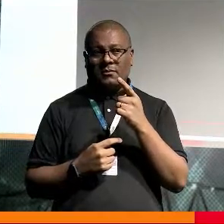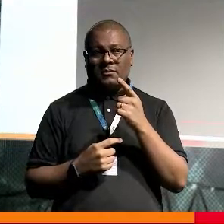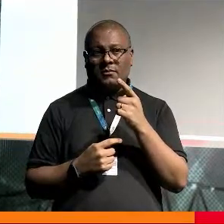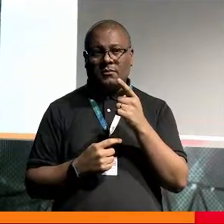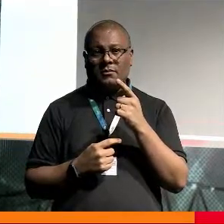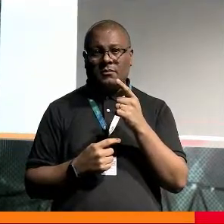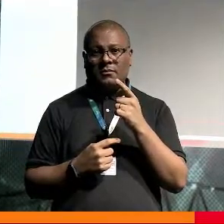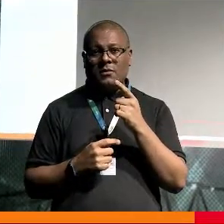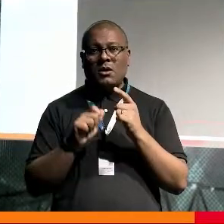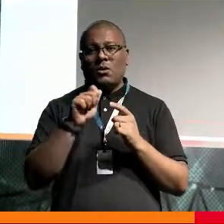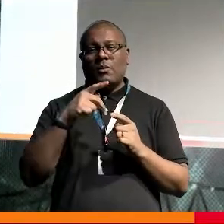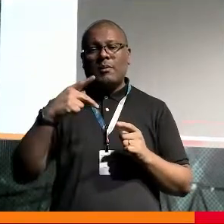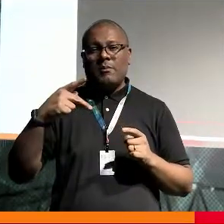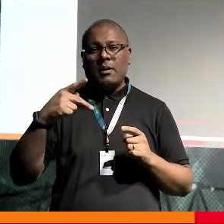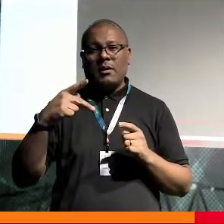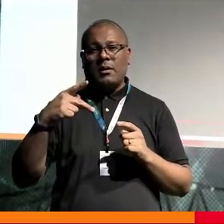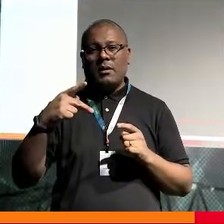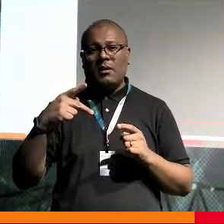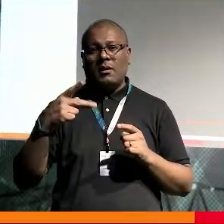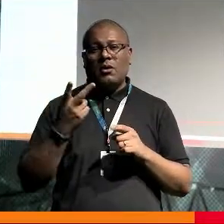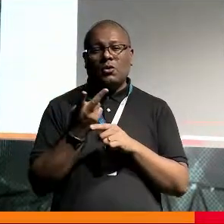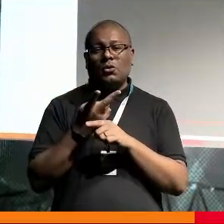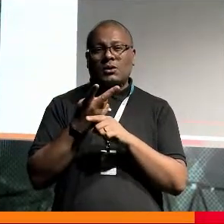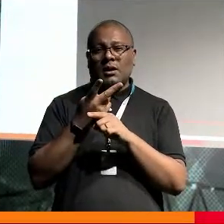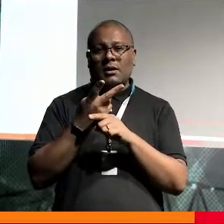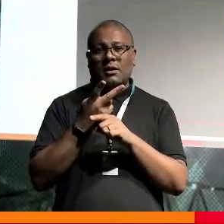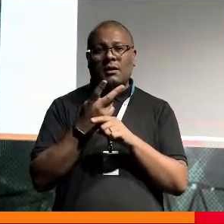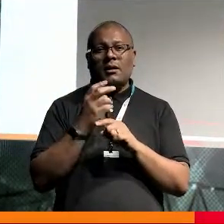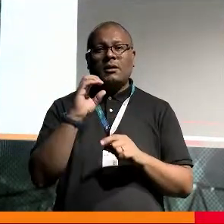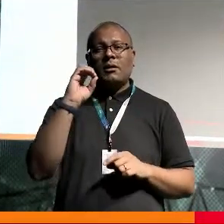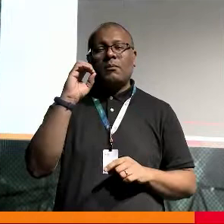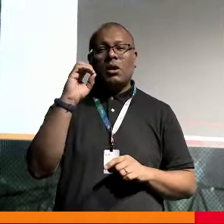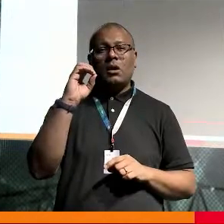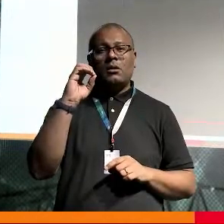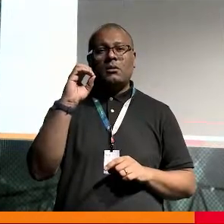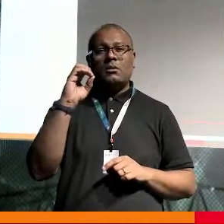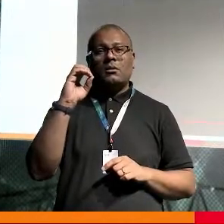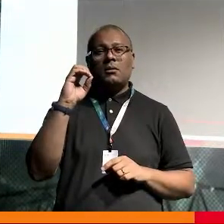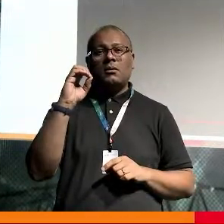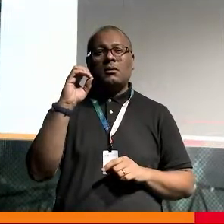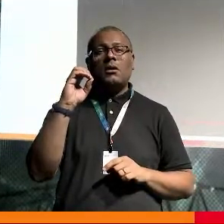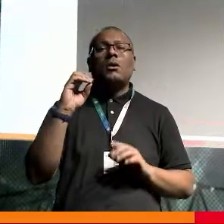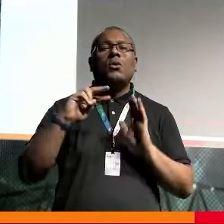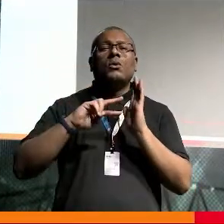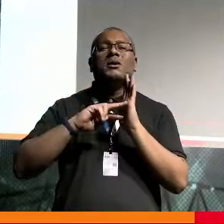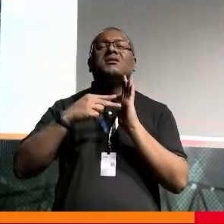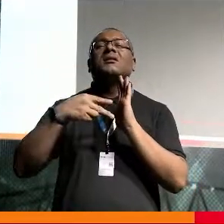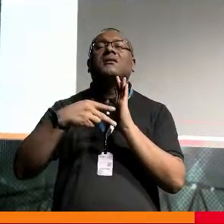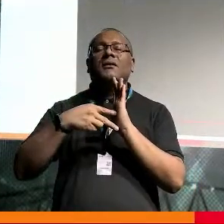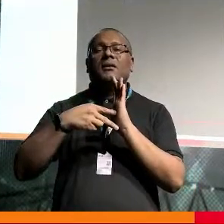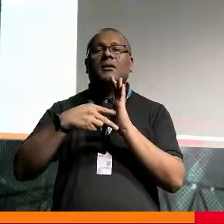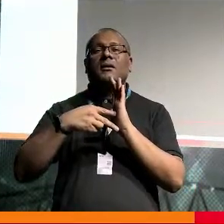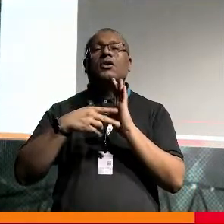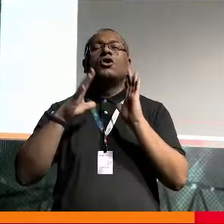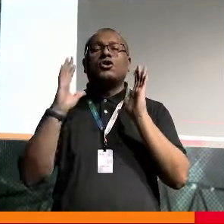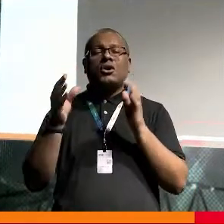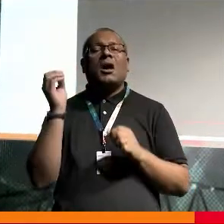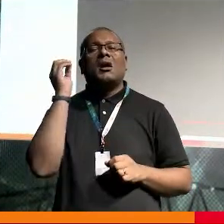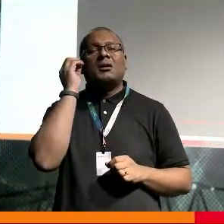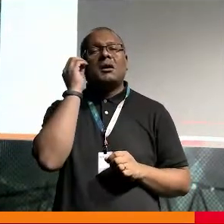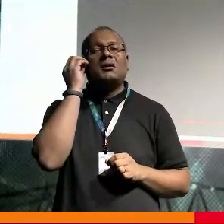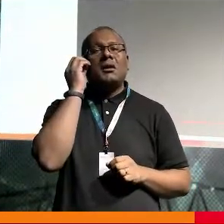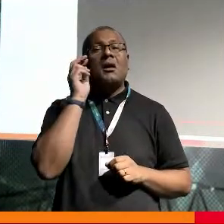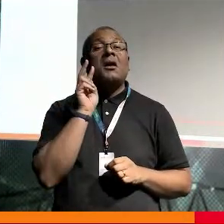o aplicativo do Scanner Accessibility está com uma bolinha em cima? Então, isso ele quis dizer para você assim, ó, fiz os testes, vamos